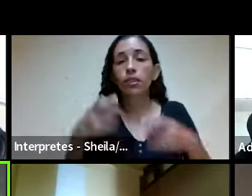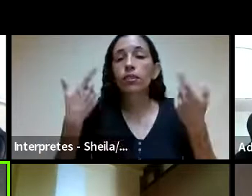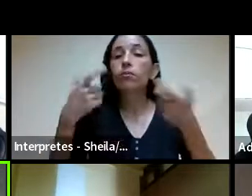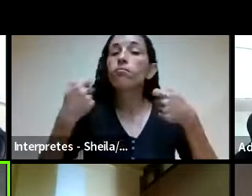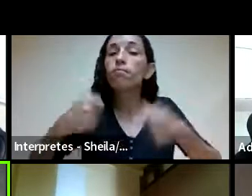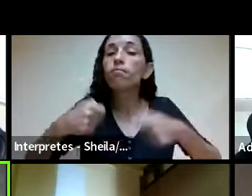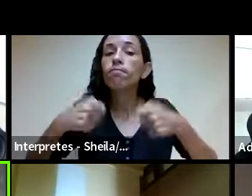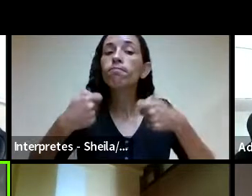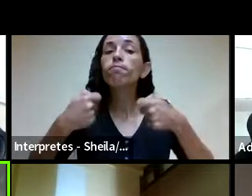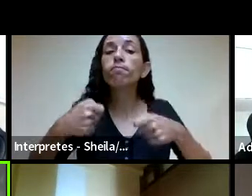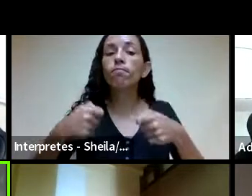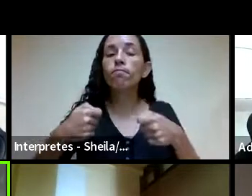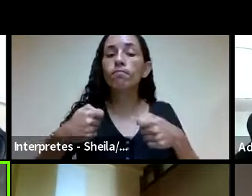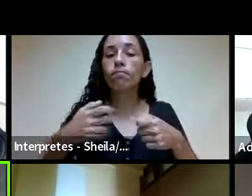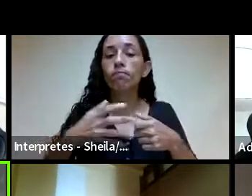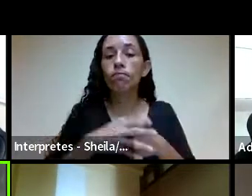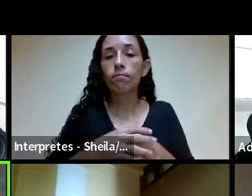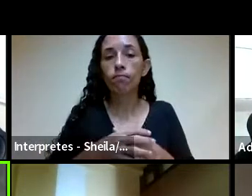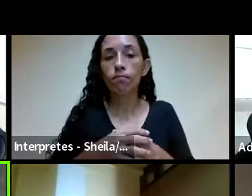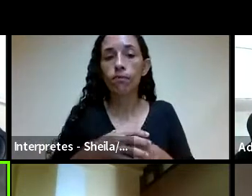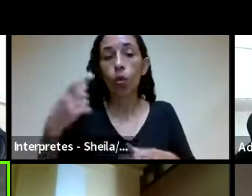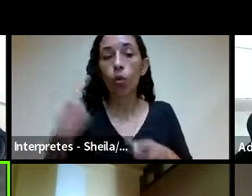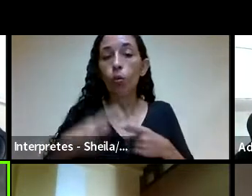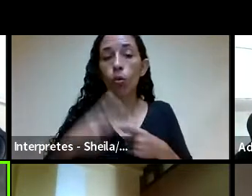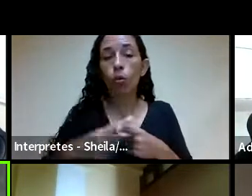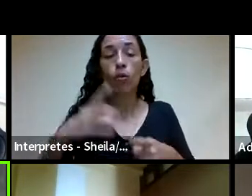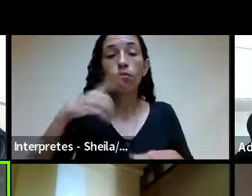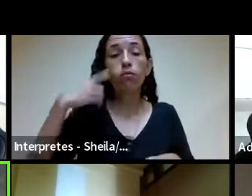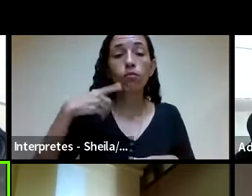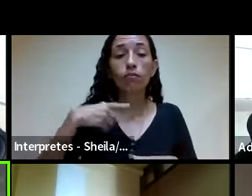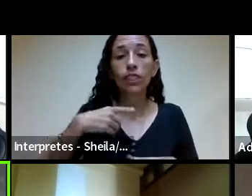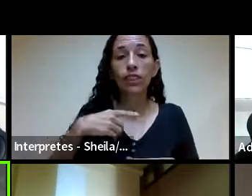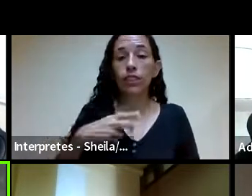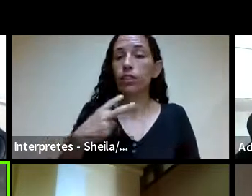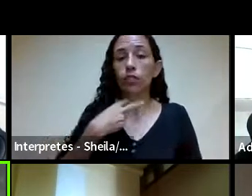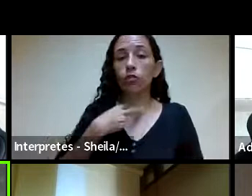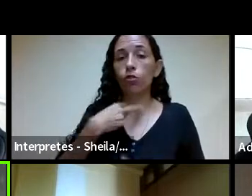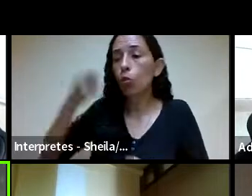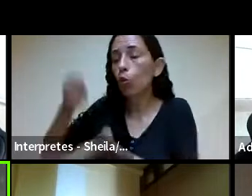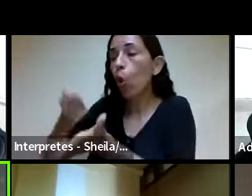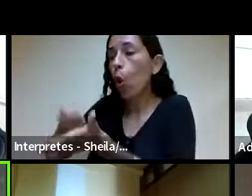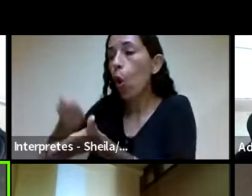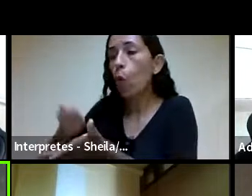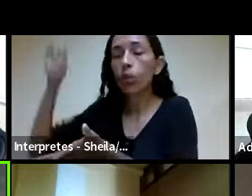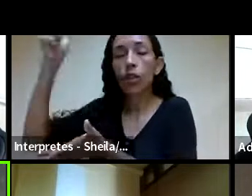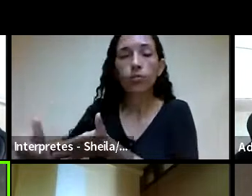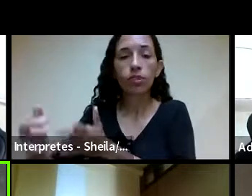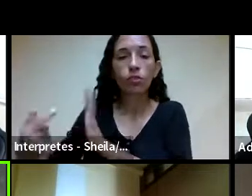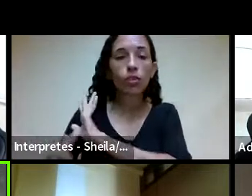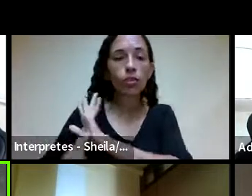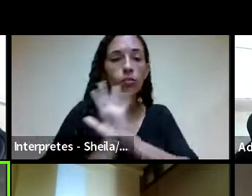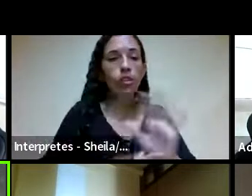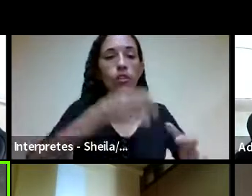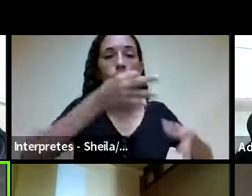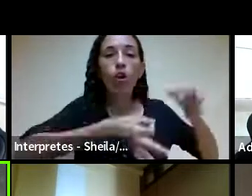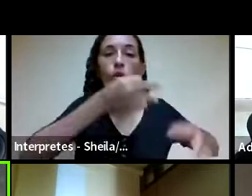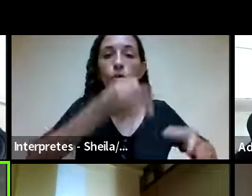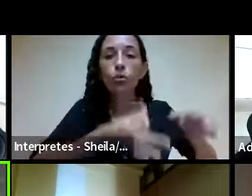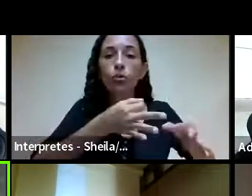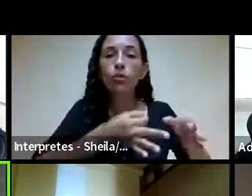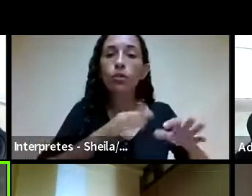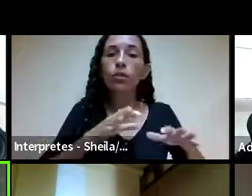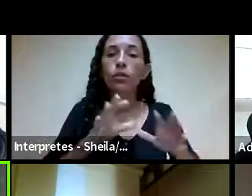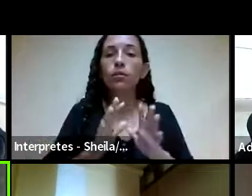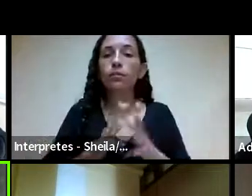poder de condução da testemunha. É interessante os argumentos em barra do Cláudio,